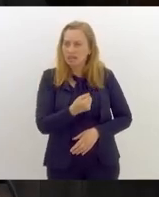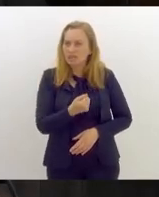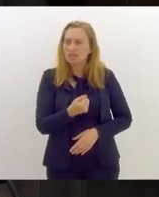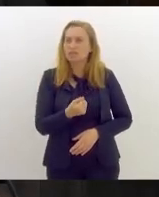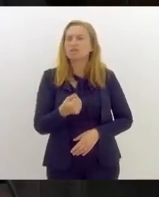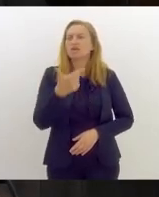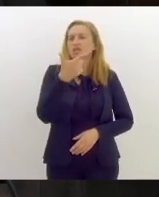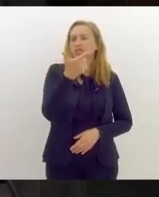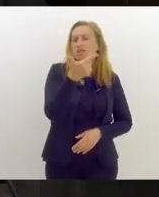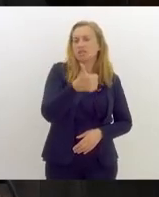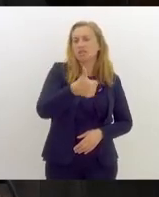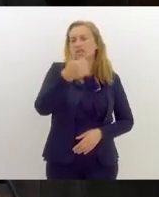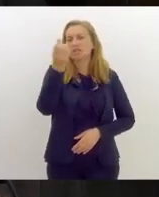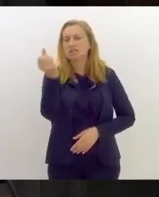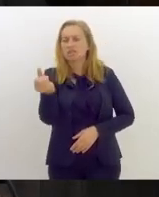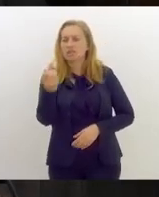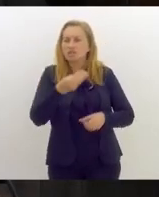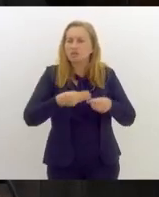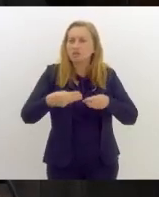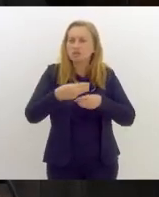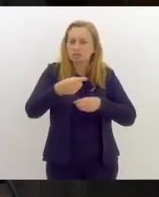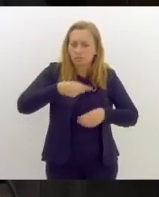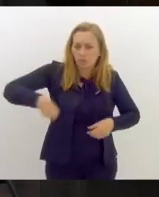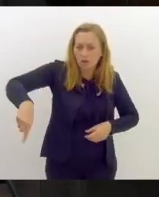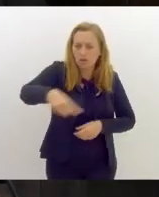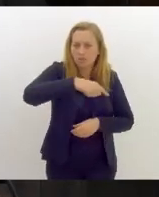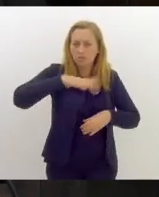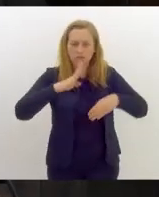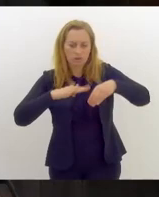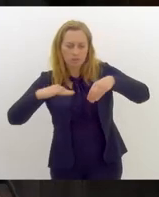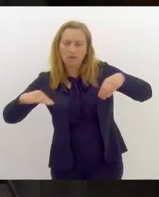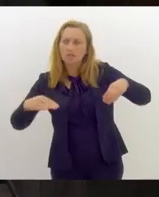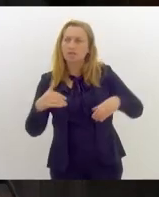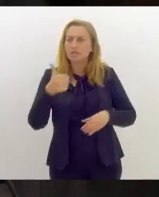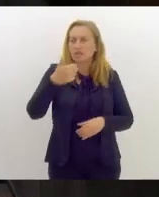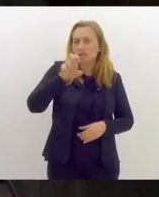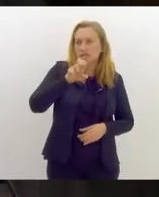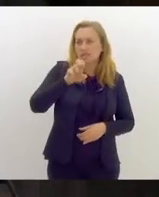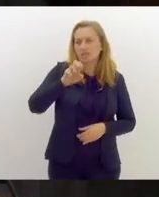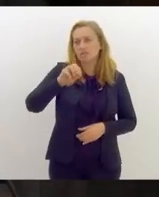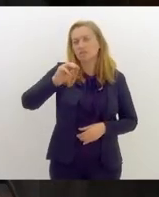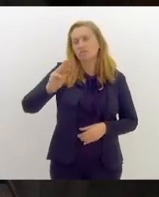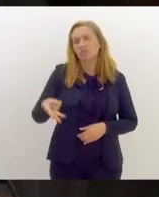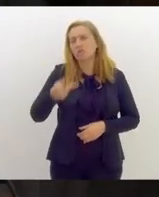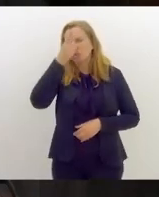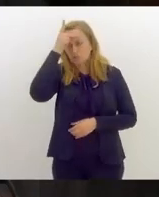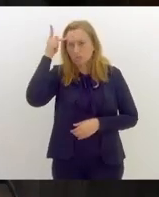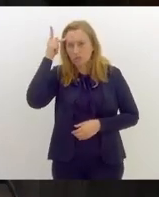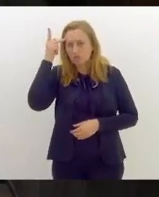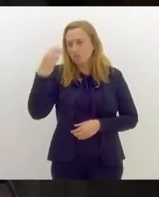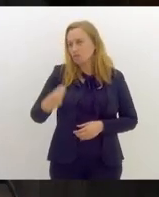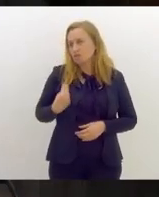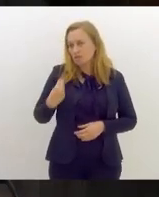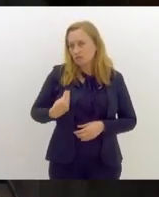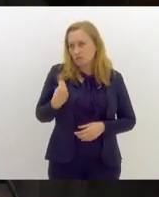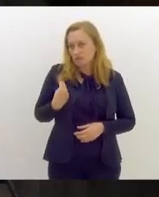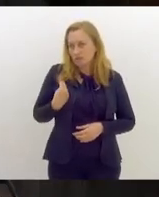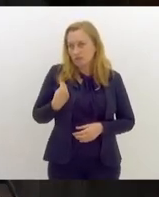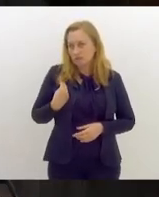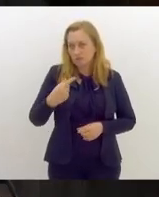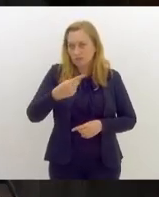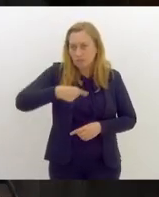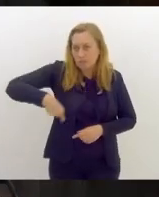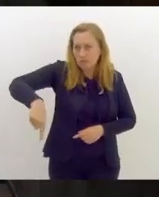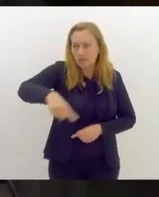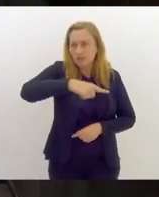municípios no entorno da Bahia cerca de 15 milhões de pessoas vivendo em torno da